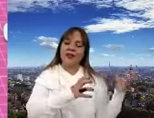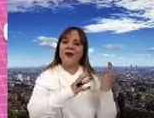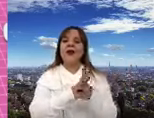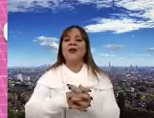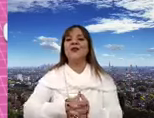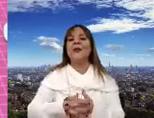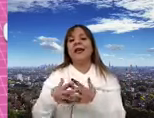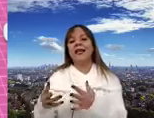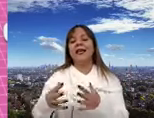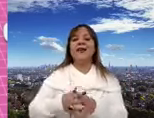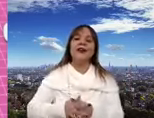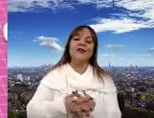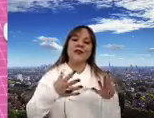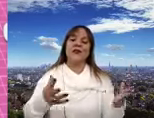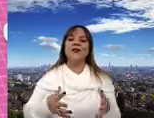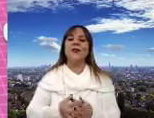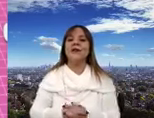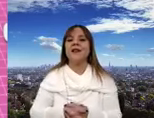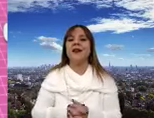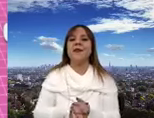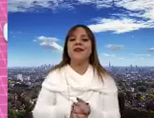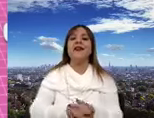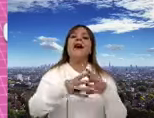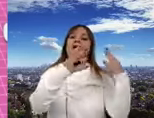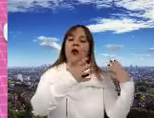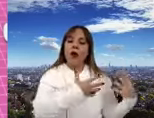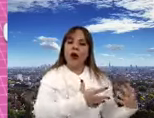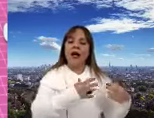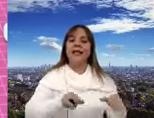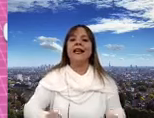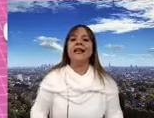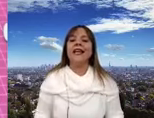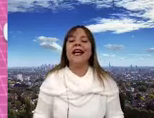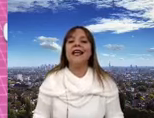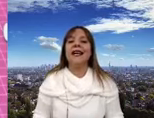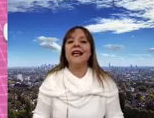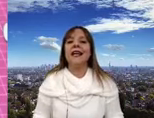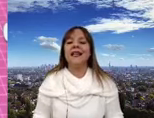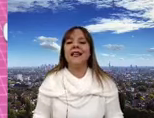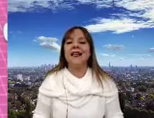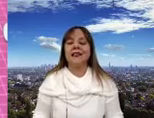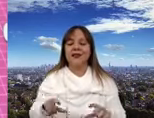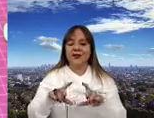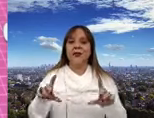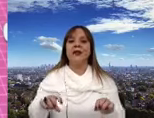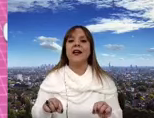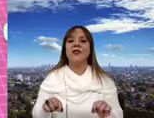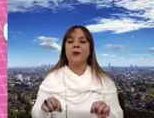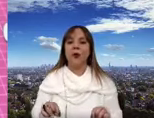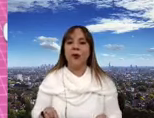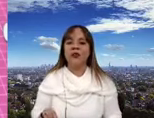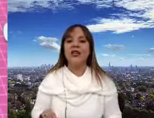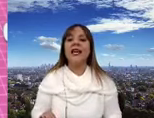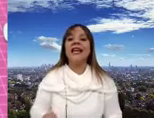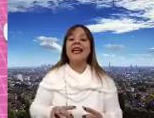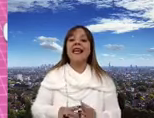seu marido, né, com seu parceiro, parceira, coloca ali nos